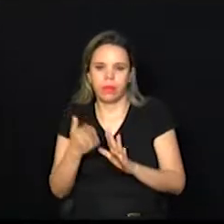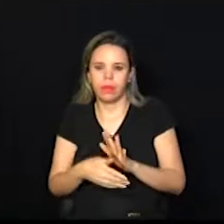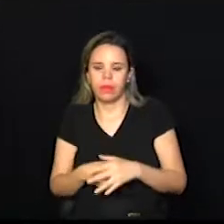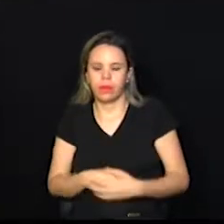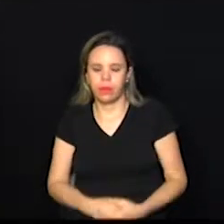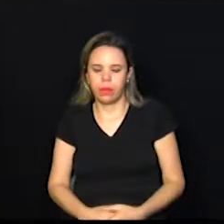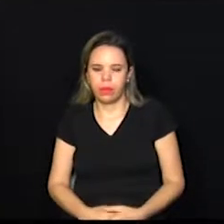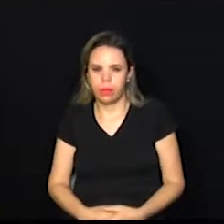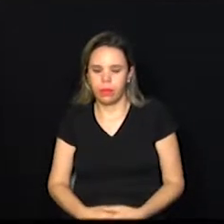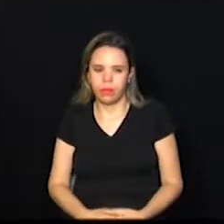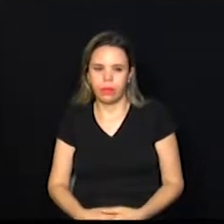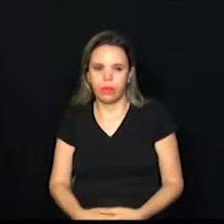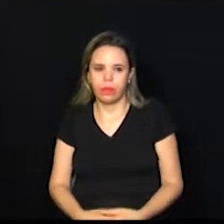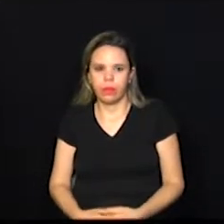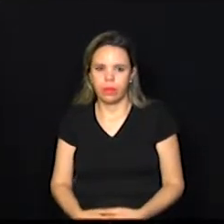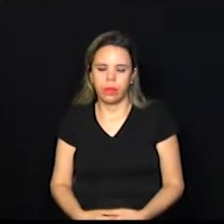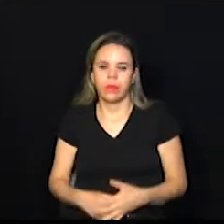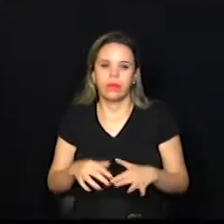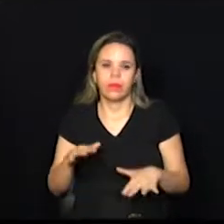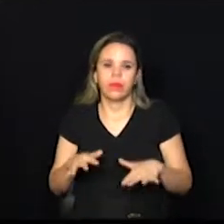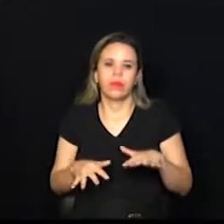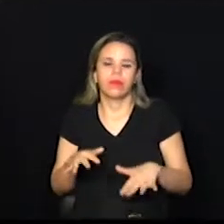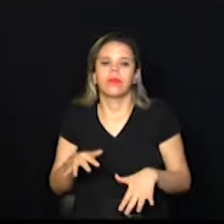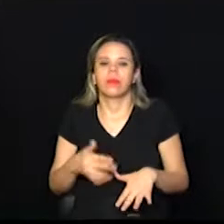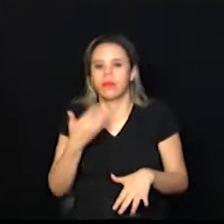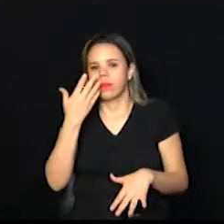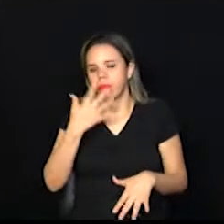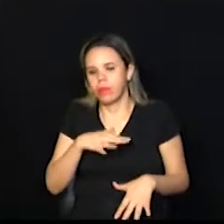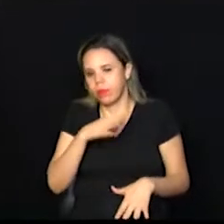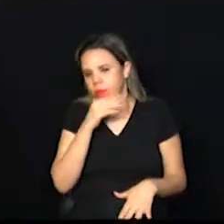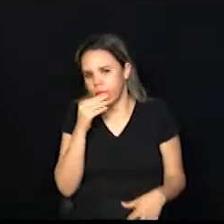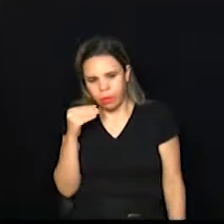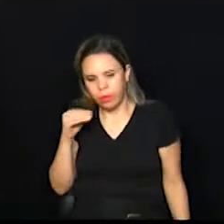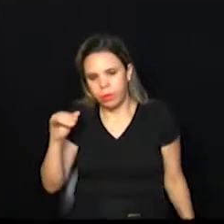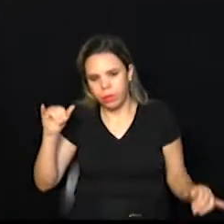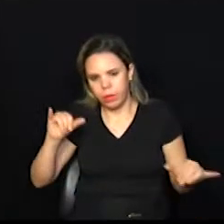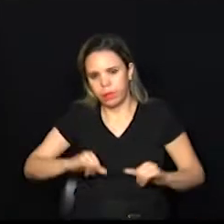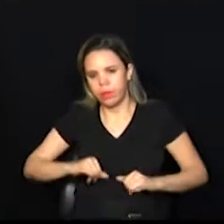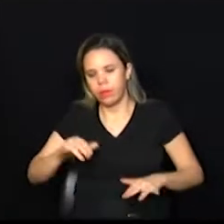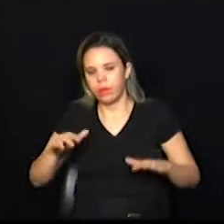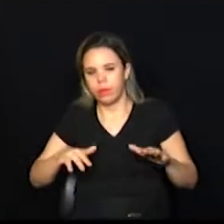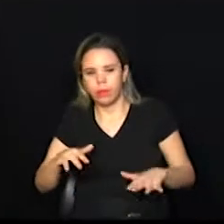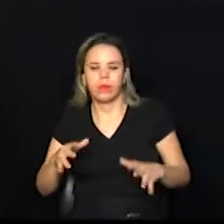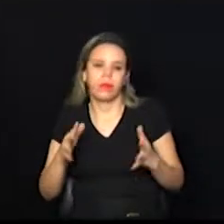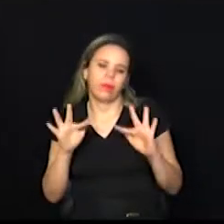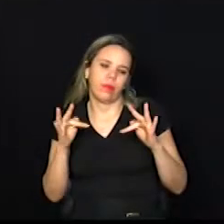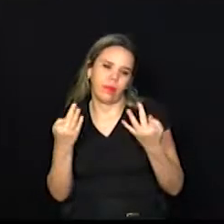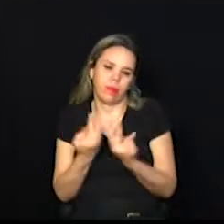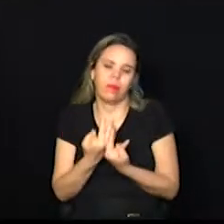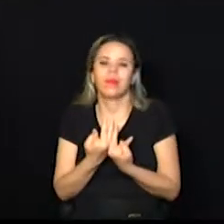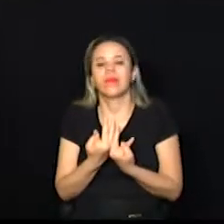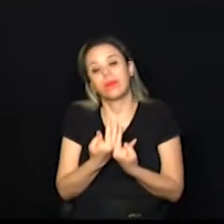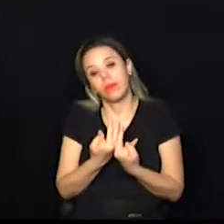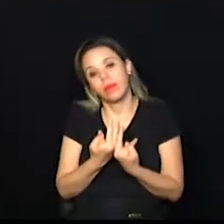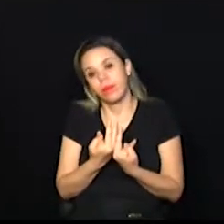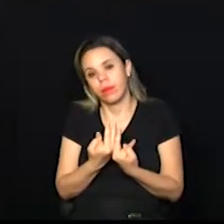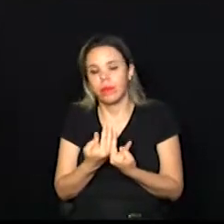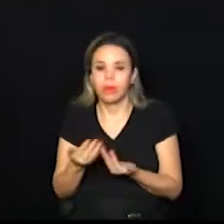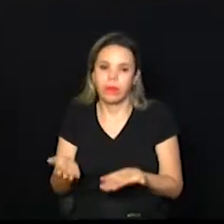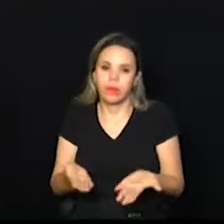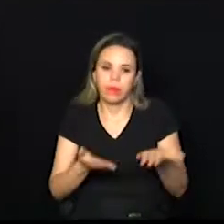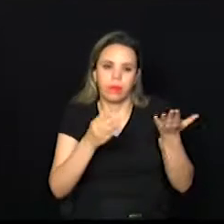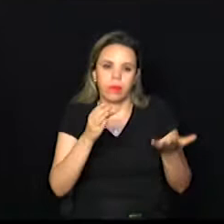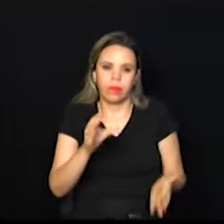de violência, muitas vezes da criança e do adolescente, né? Muitas famílias são referenciadas aos CREAS por